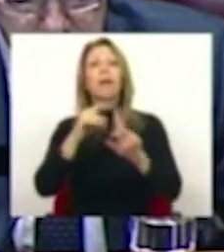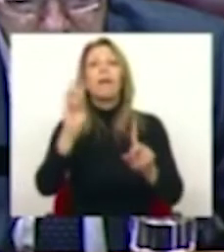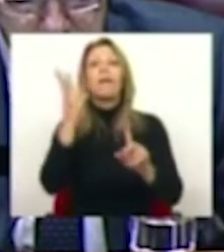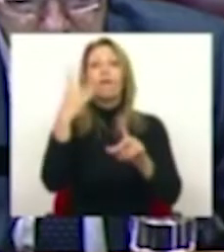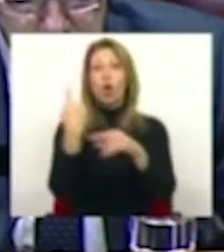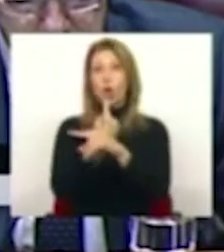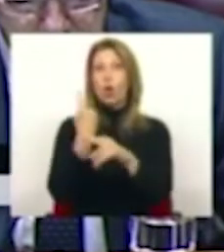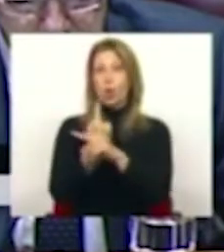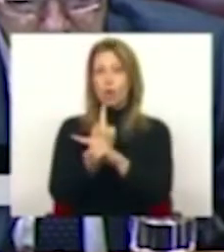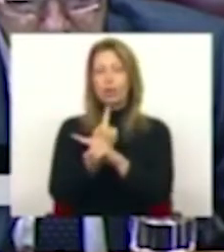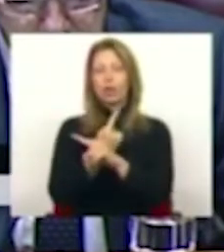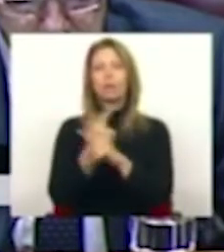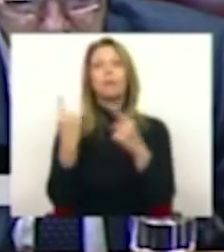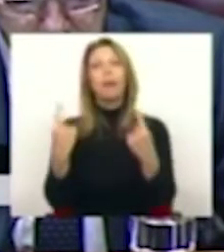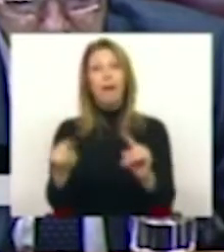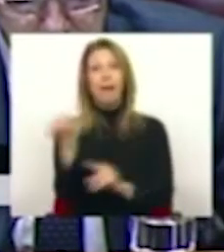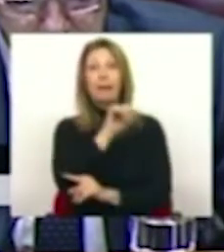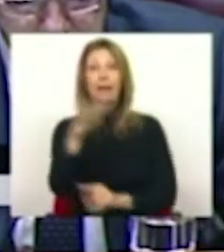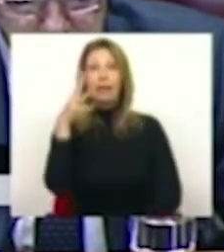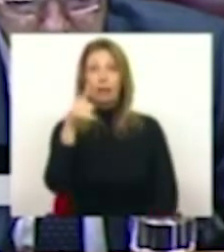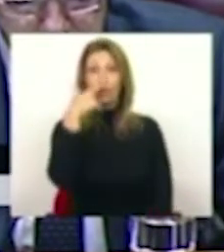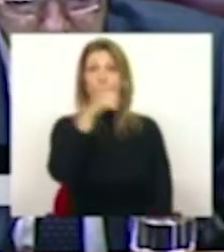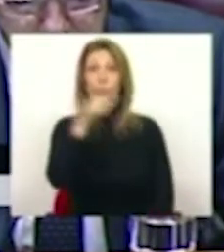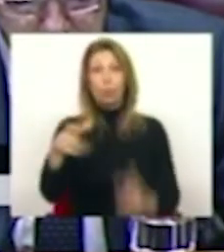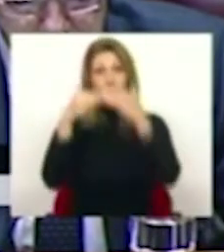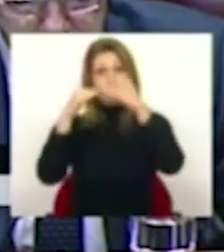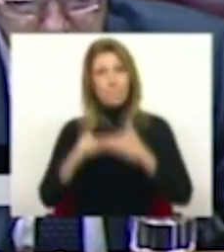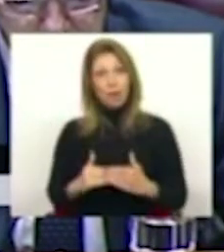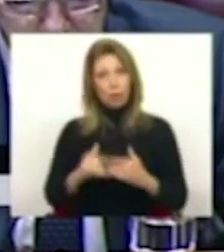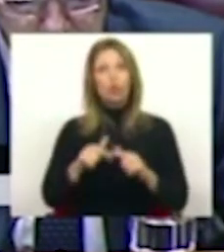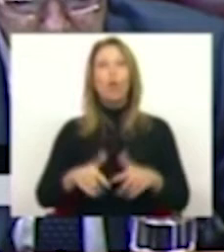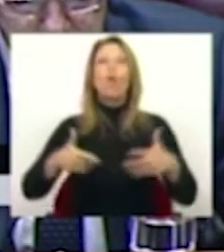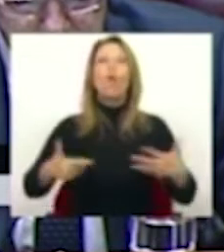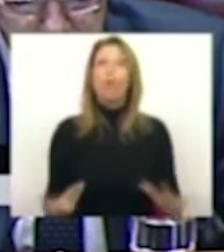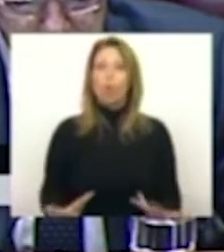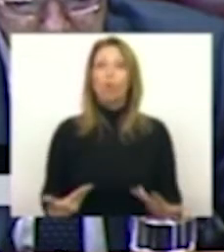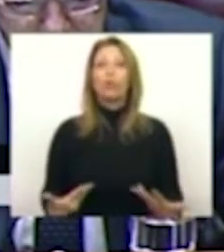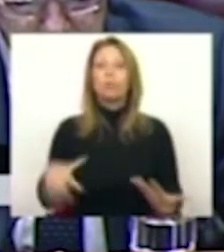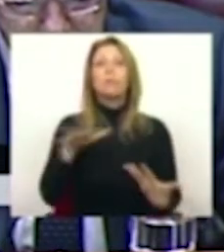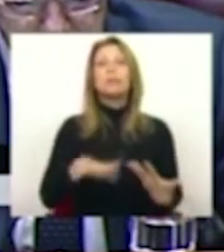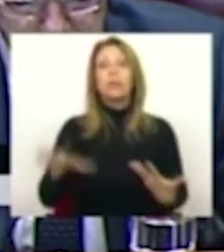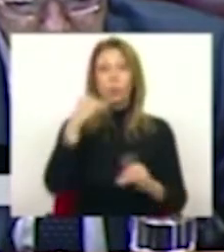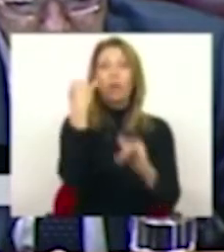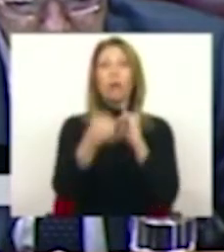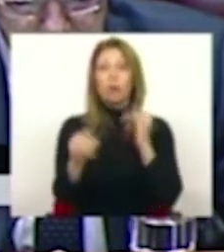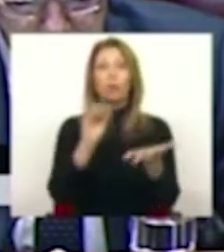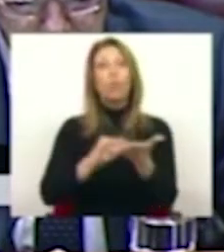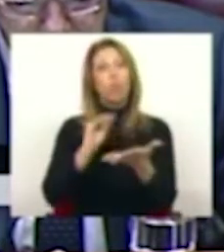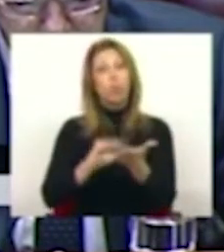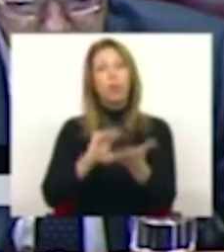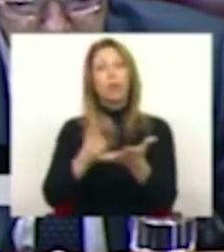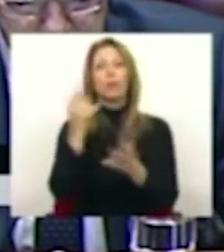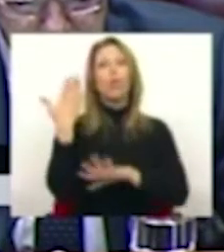Há menos 500 mil pessoas que estão hoje em situação de risco de pobreza ou de